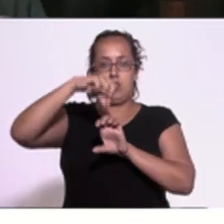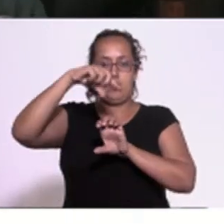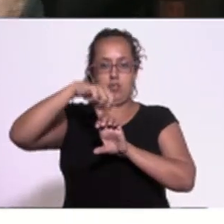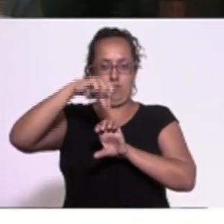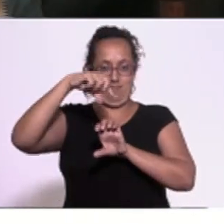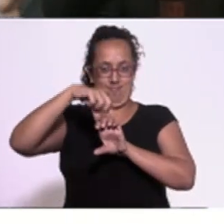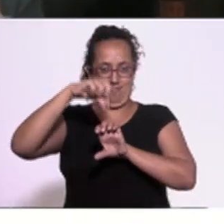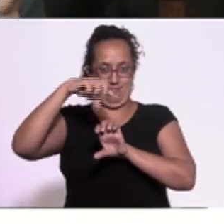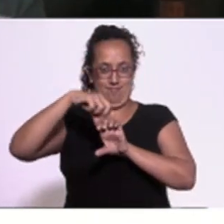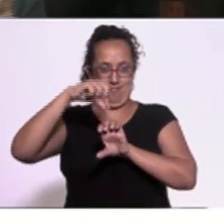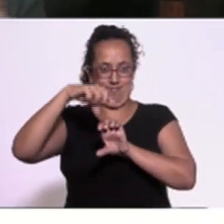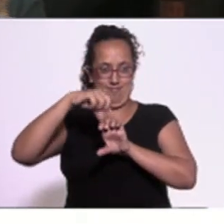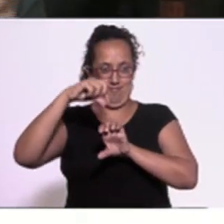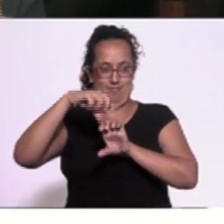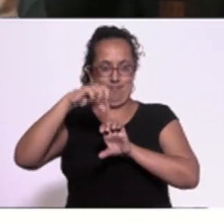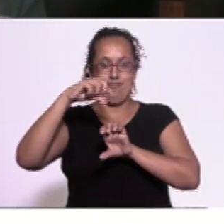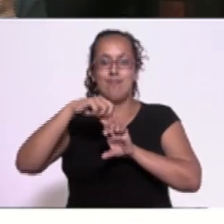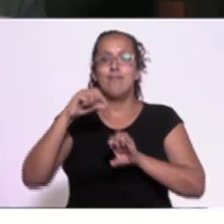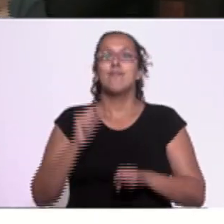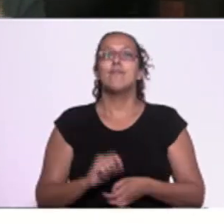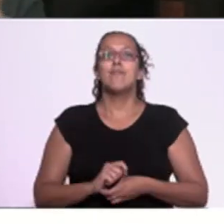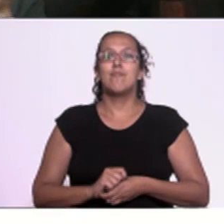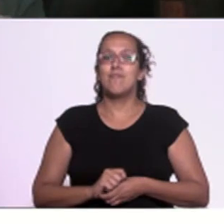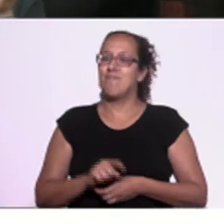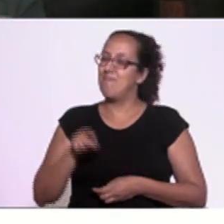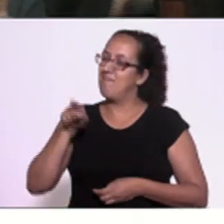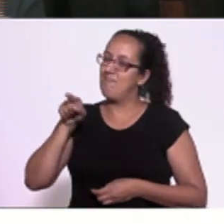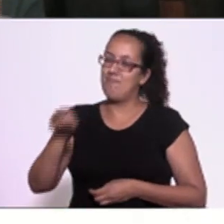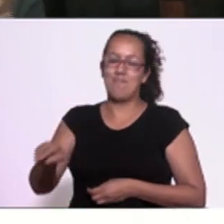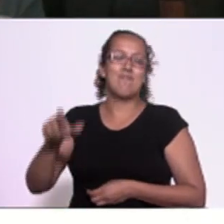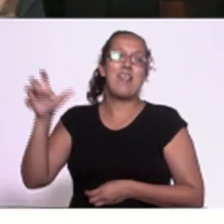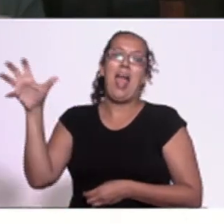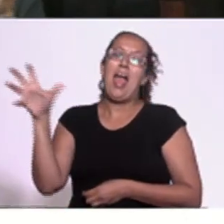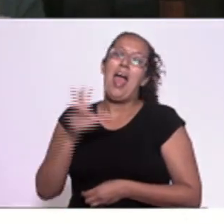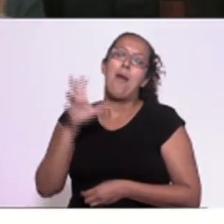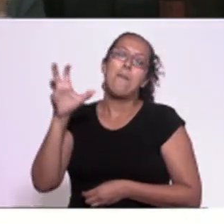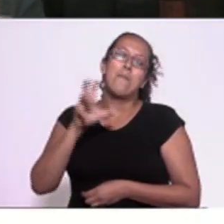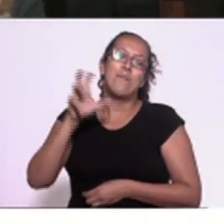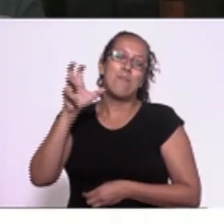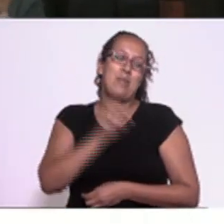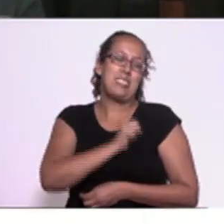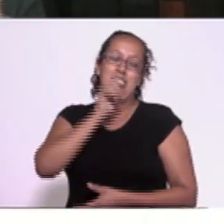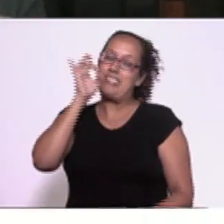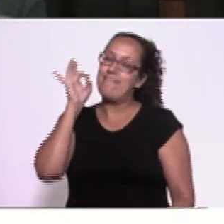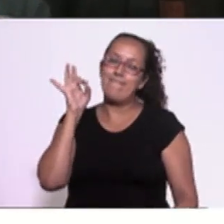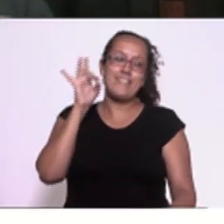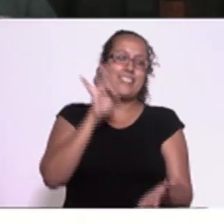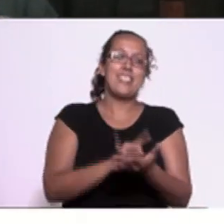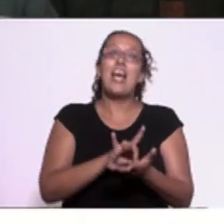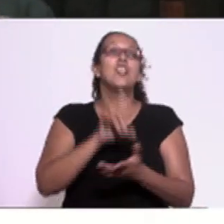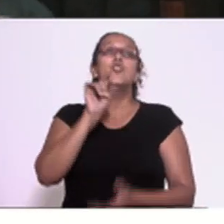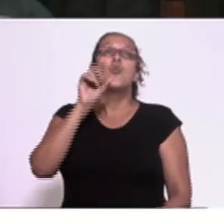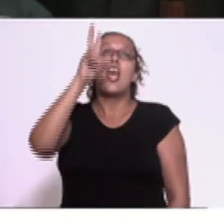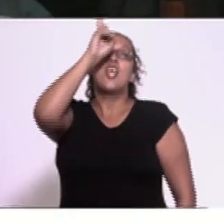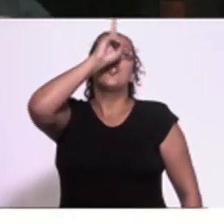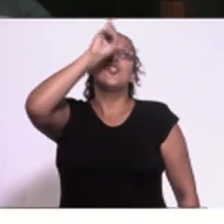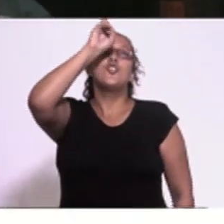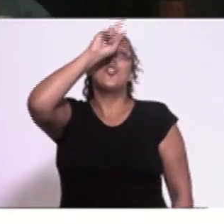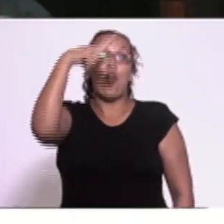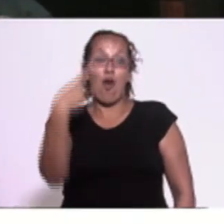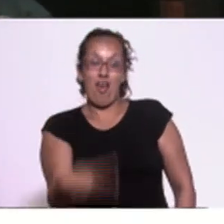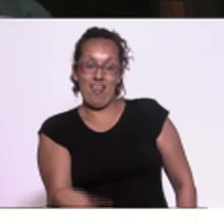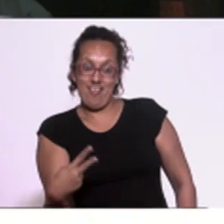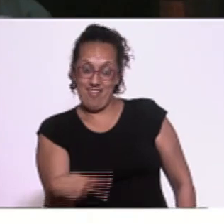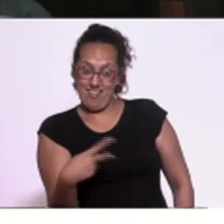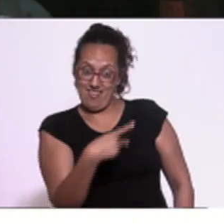que realmente é um apaixonado pela história da nossa